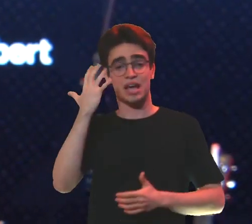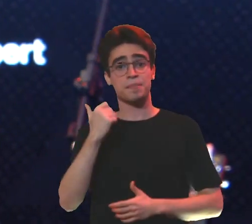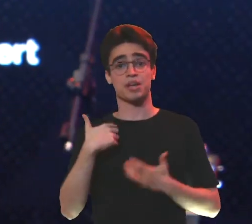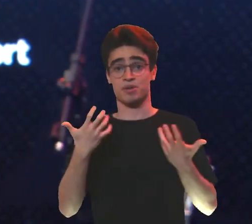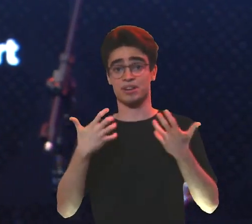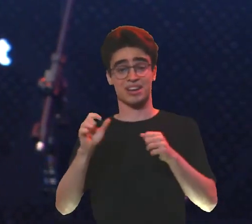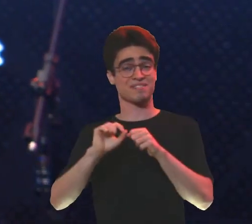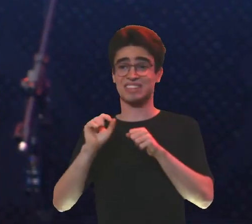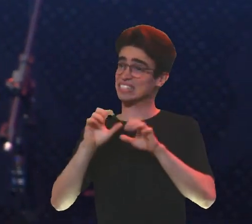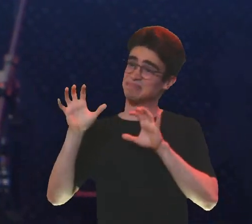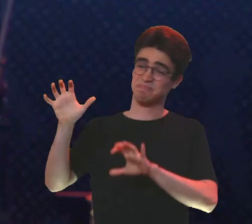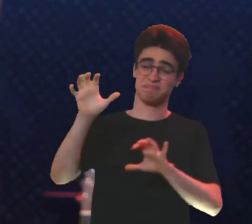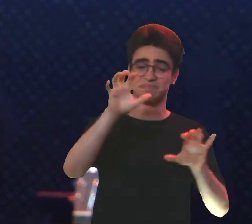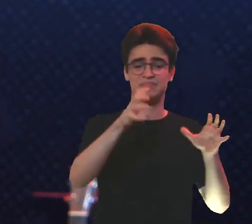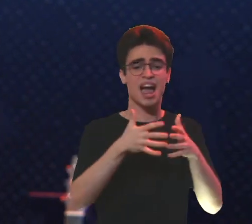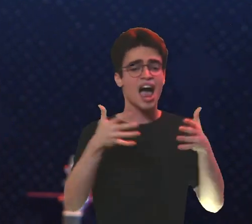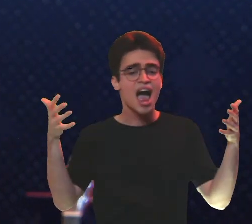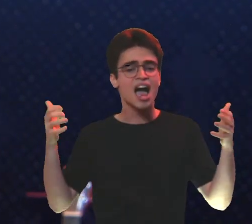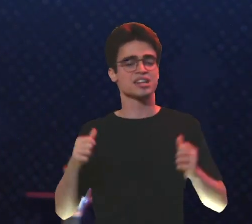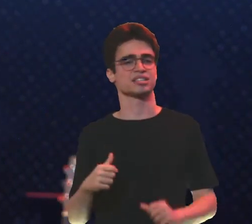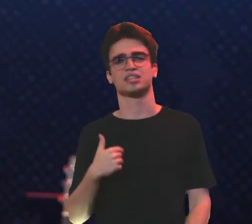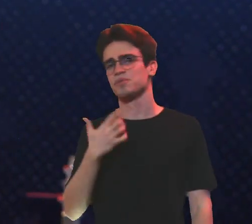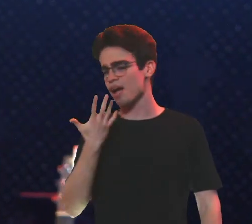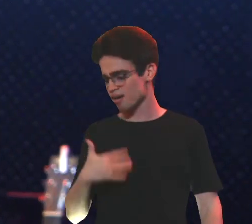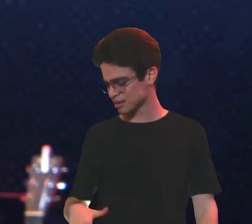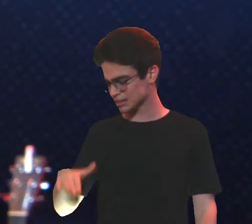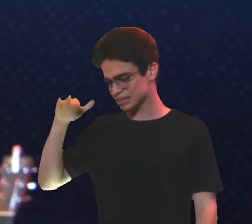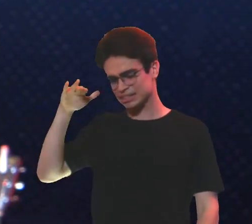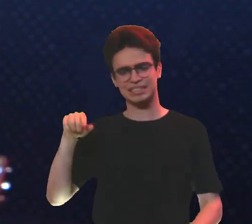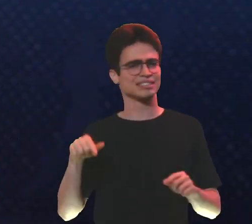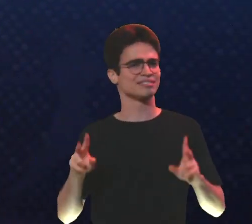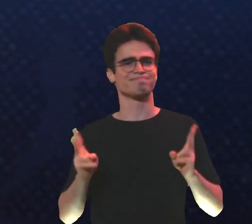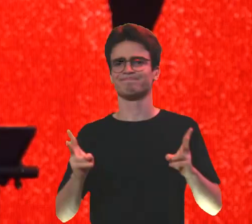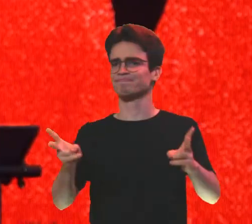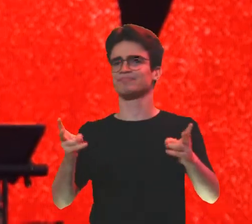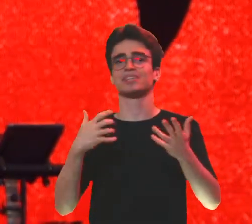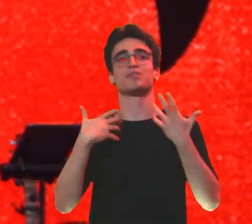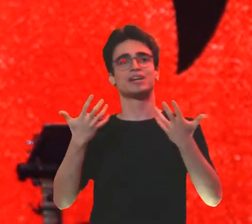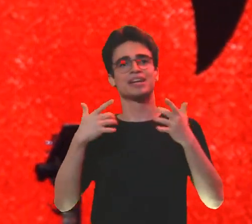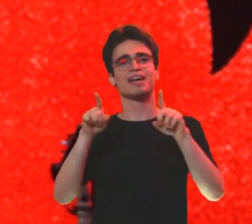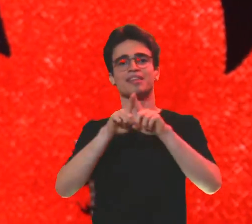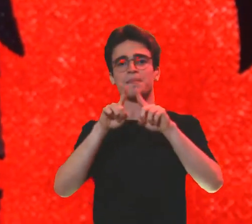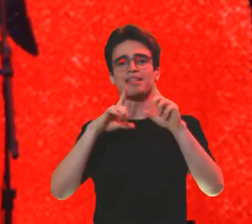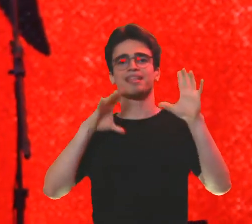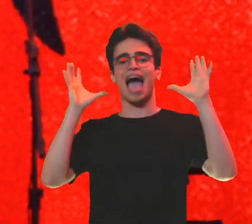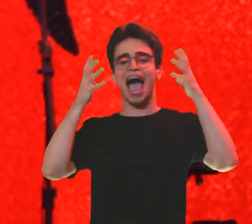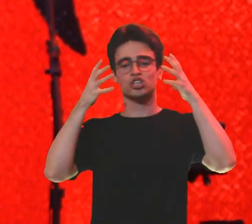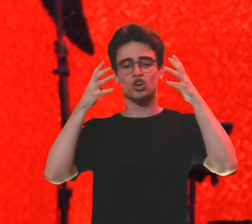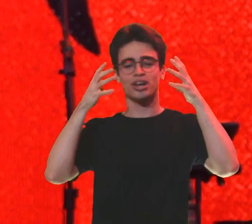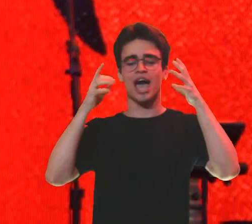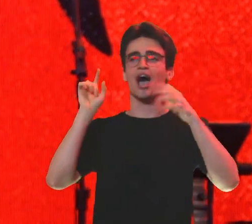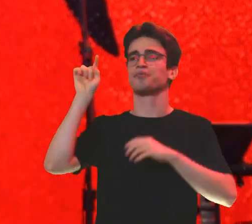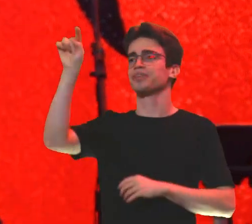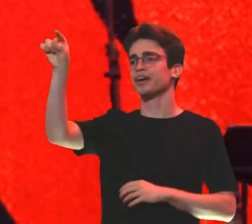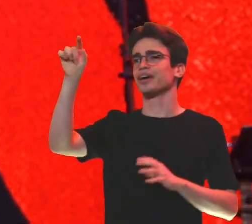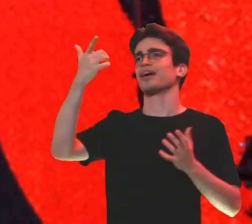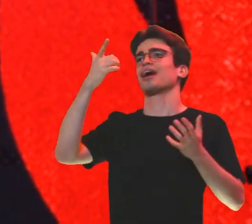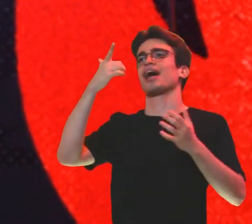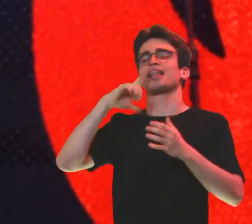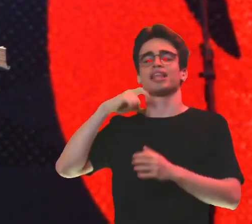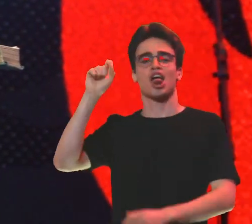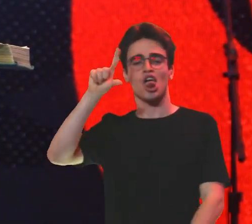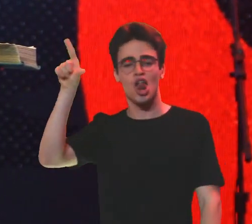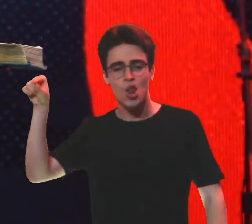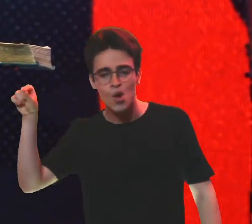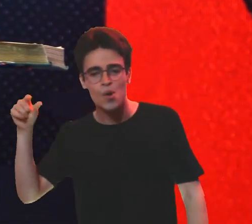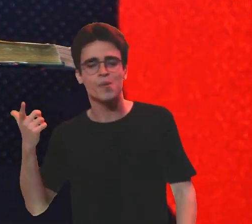algo grande. Desde pequena, essa era uma coisa que estava no meu coração. Eu queria ser astronauta, queria pisar na lua. Eu